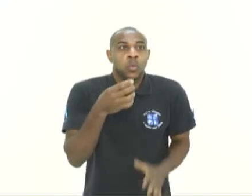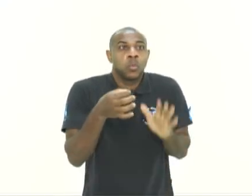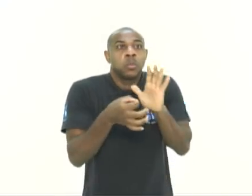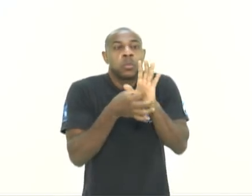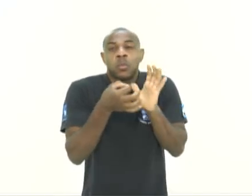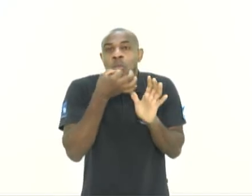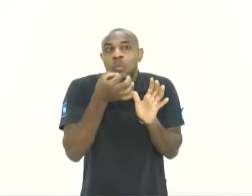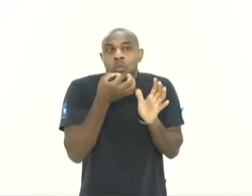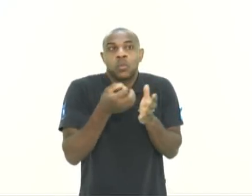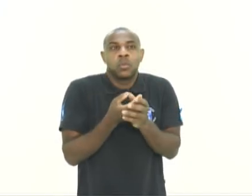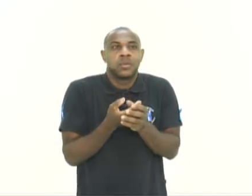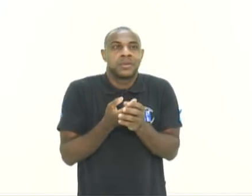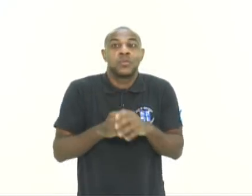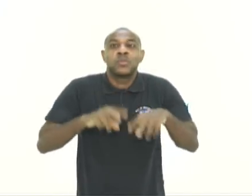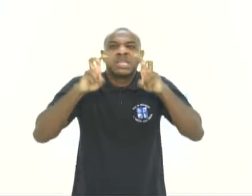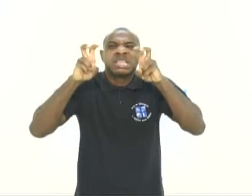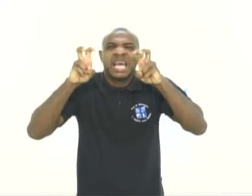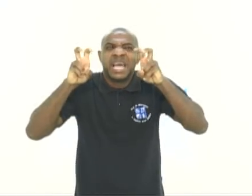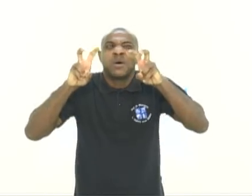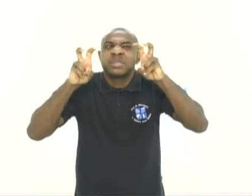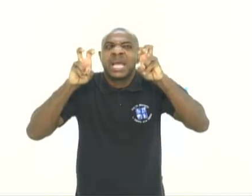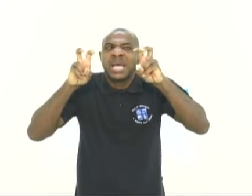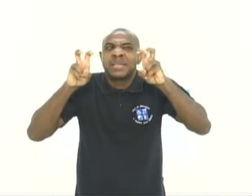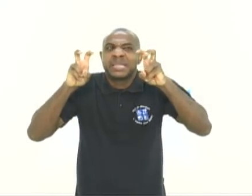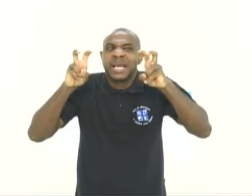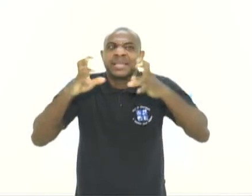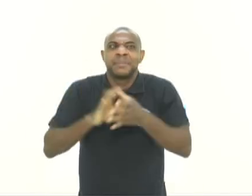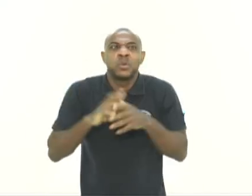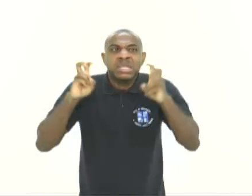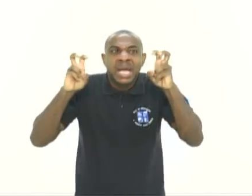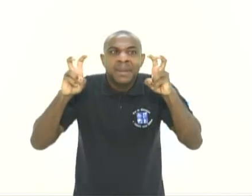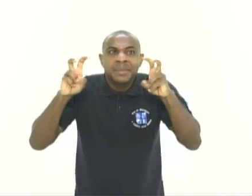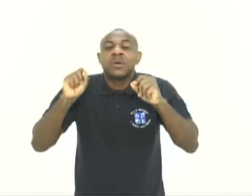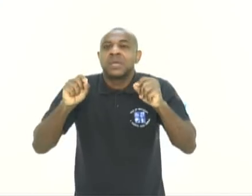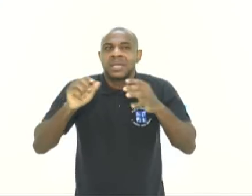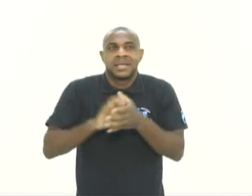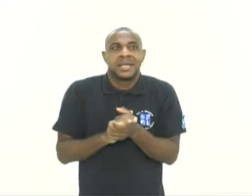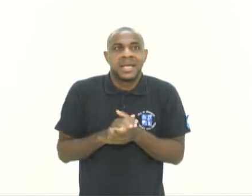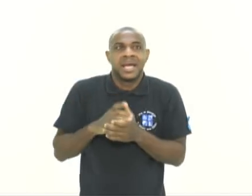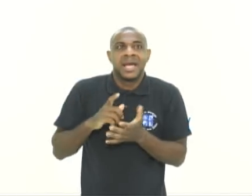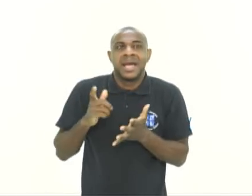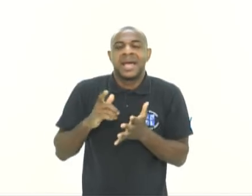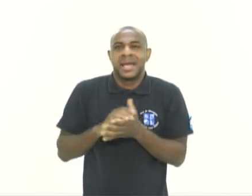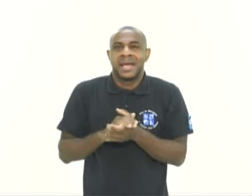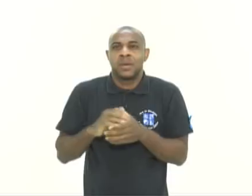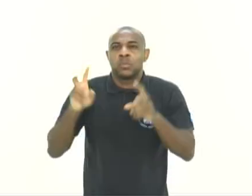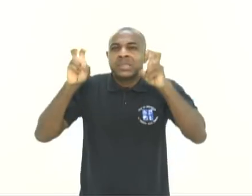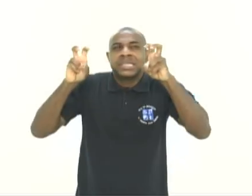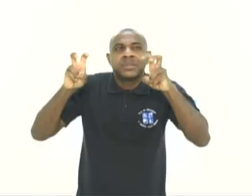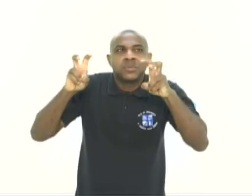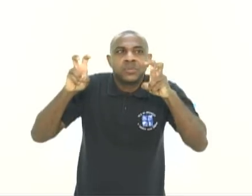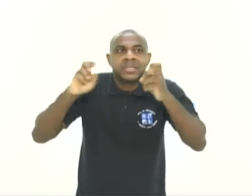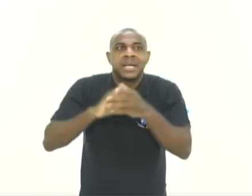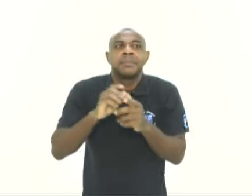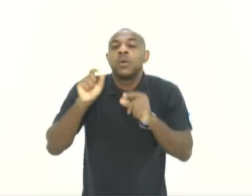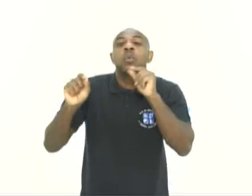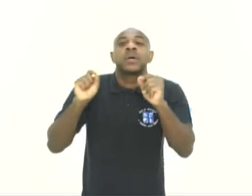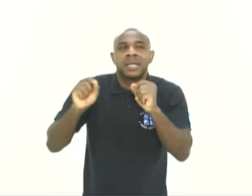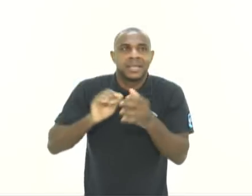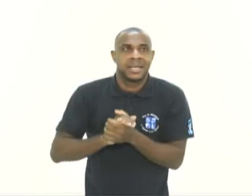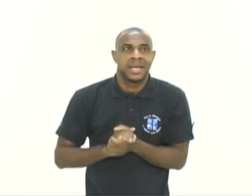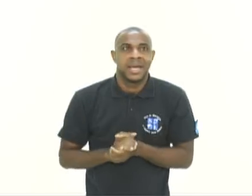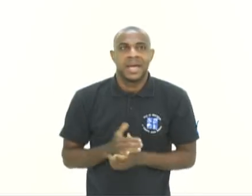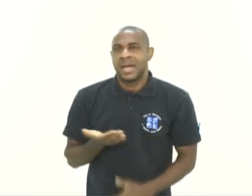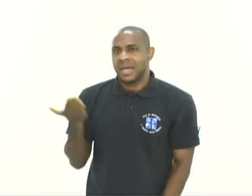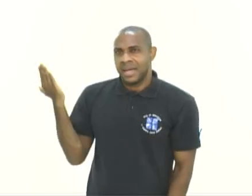olha só, nós vamos falar de polêmica. Uma questão polêmica é aquela que, letra A, contradiz a